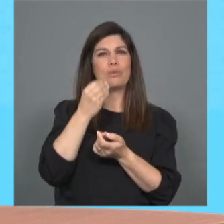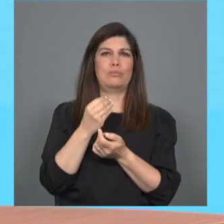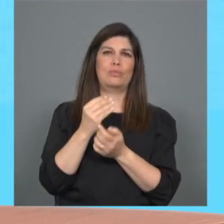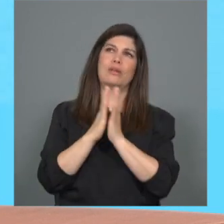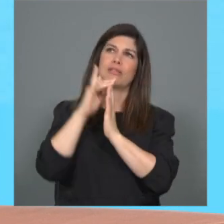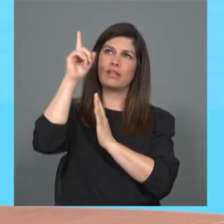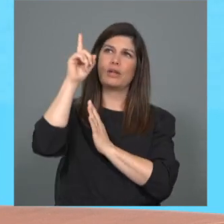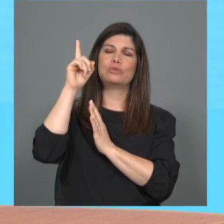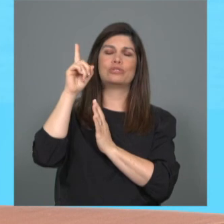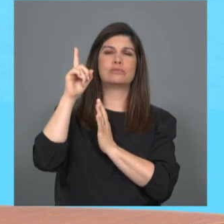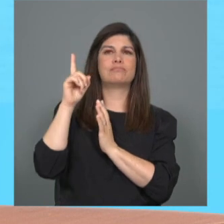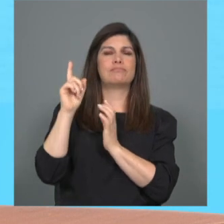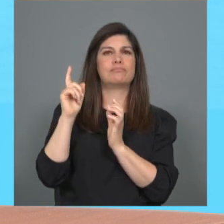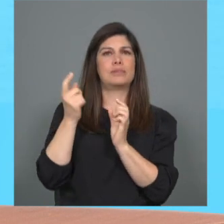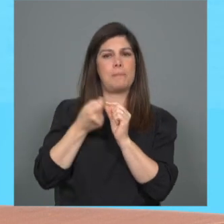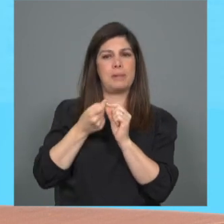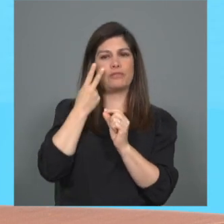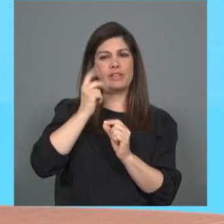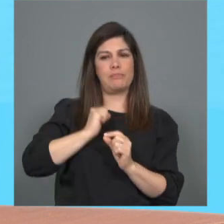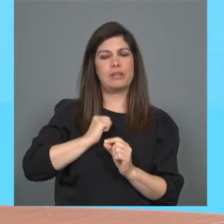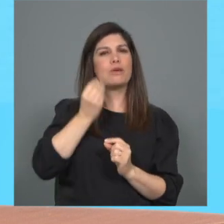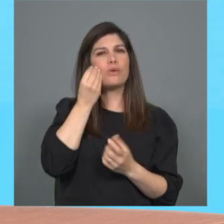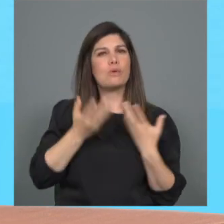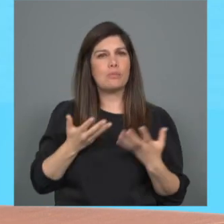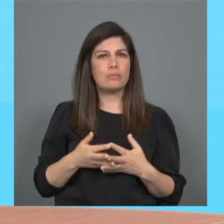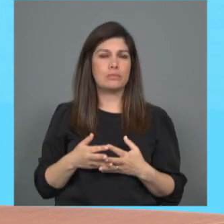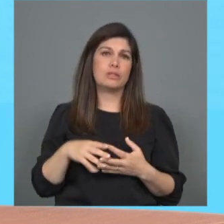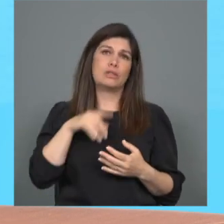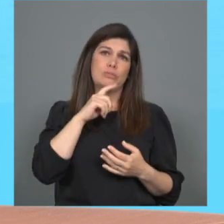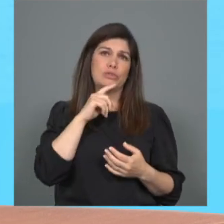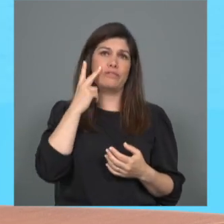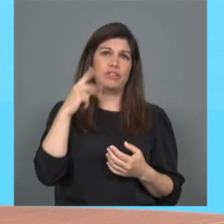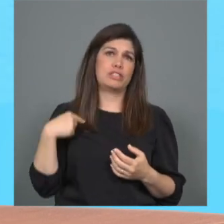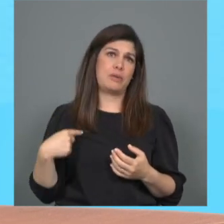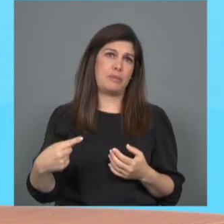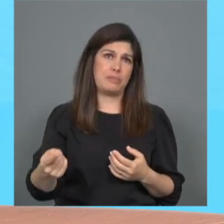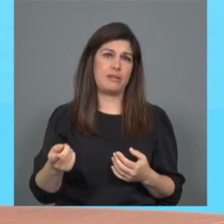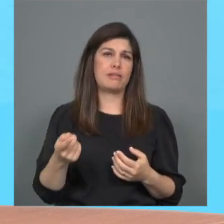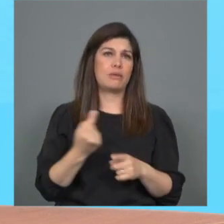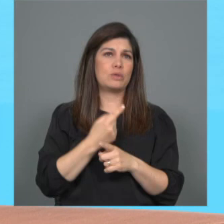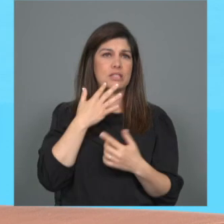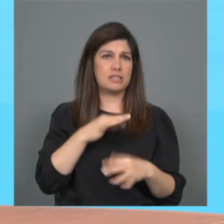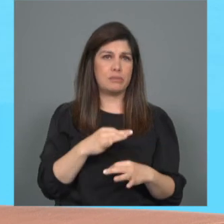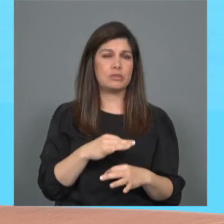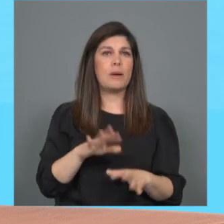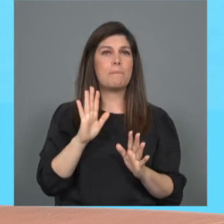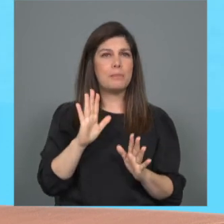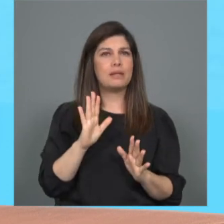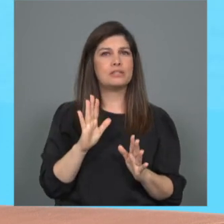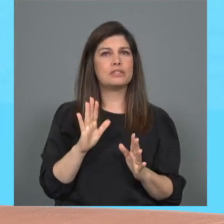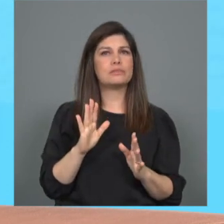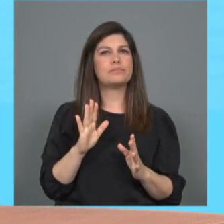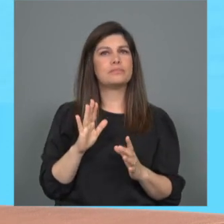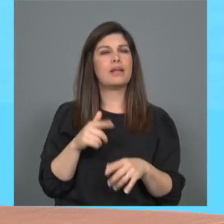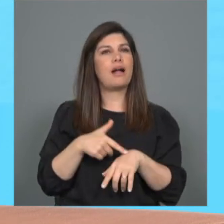vida? Se calhar, nas coisas mínimas de todos os dias, do cotidiano. E muito em particular, em